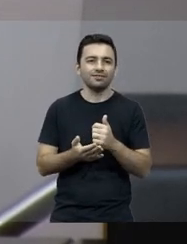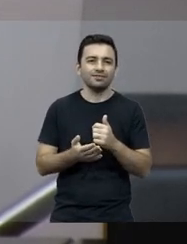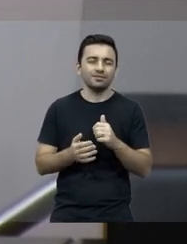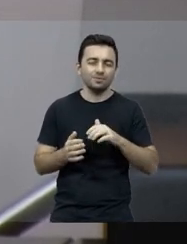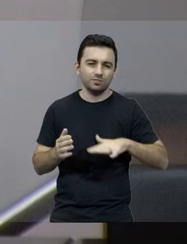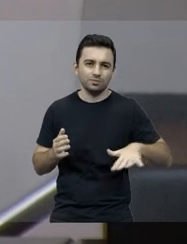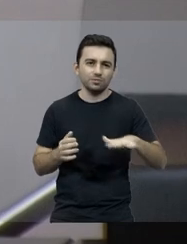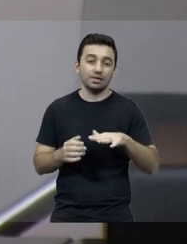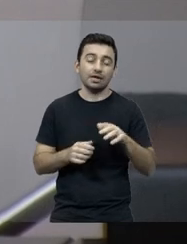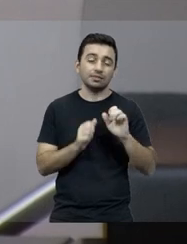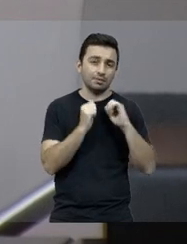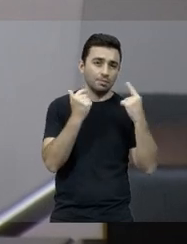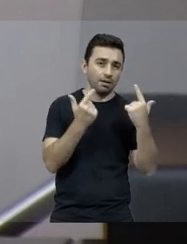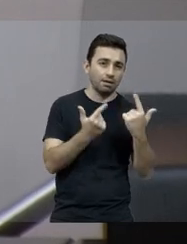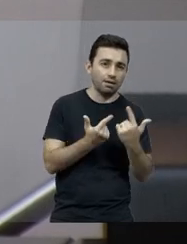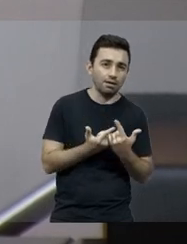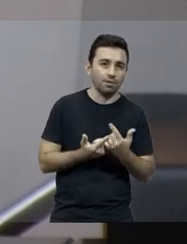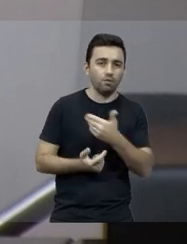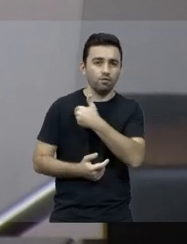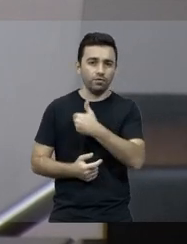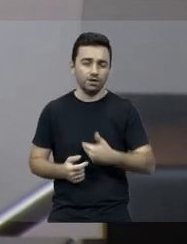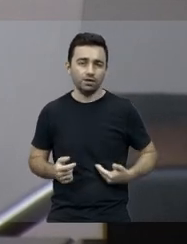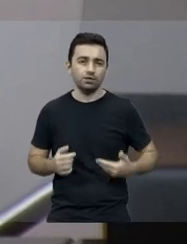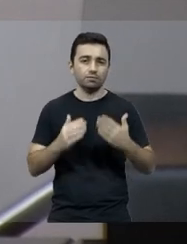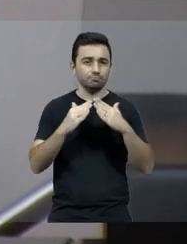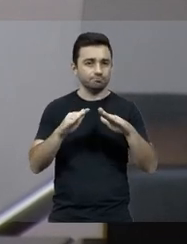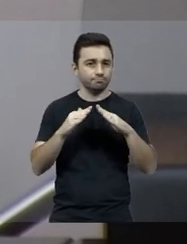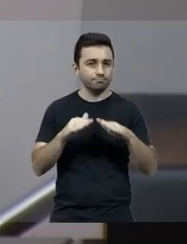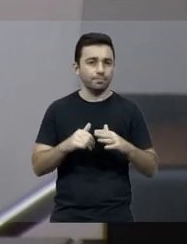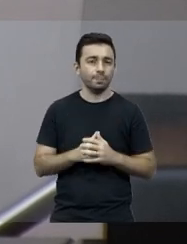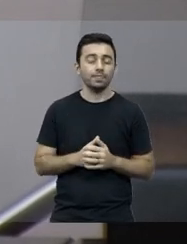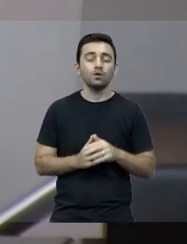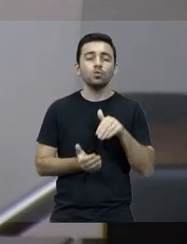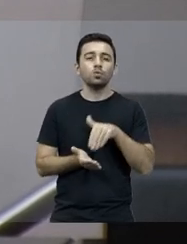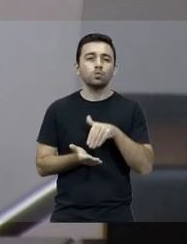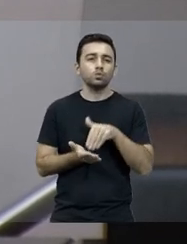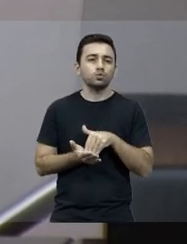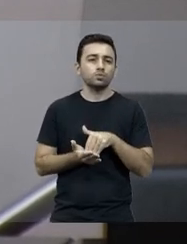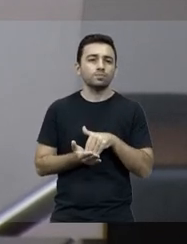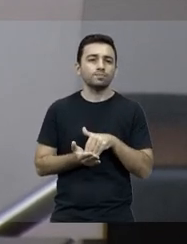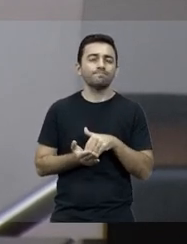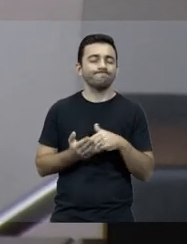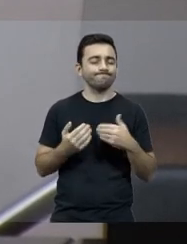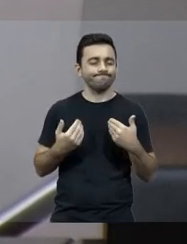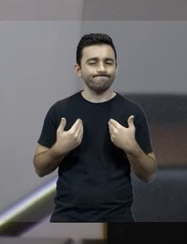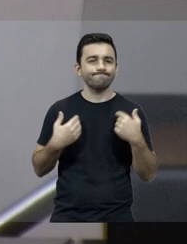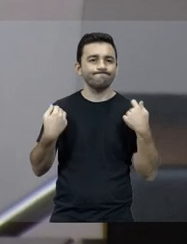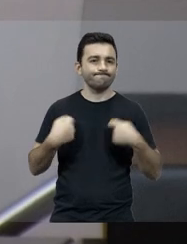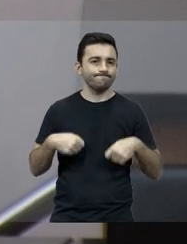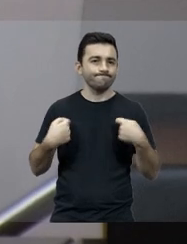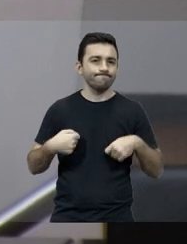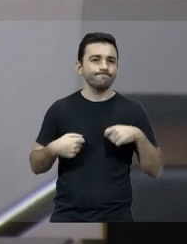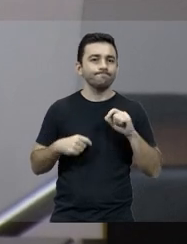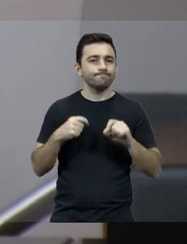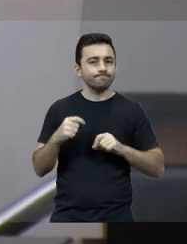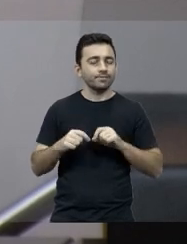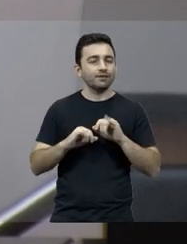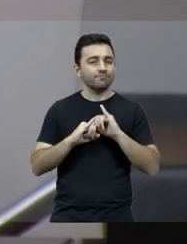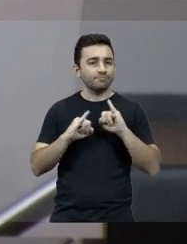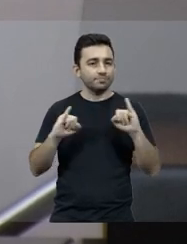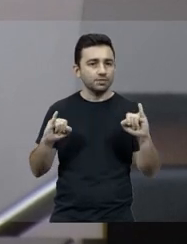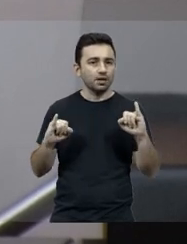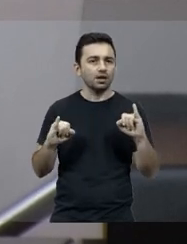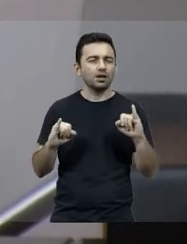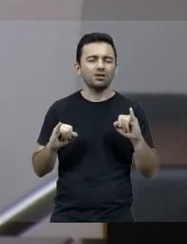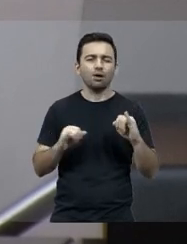Assembleia Legislativa, o Governo do Estado e a cidade de Brusque. Por último, senhor presidente, eu preciso fazer aqui menção, porque tem sido